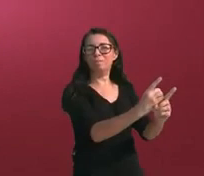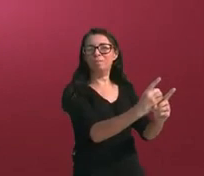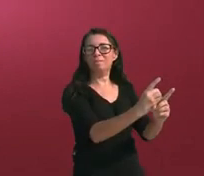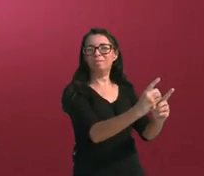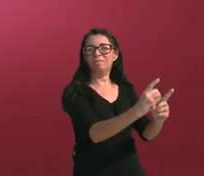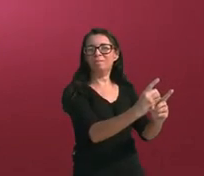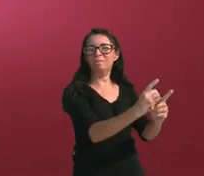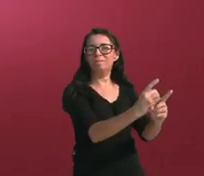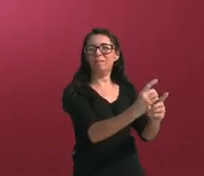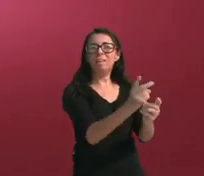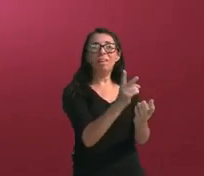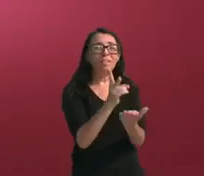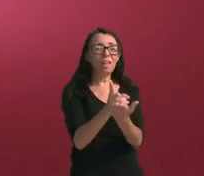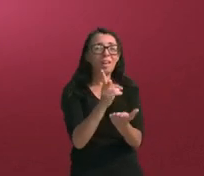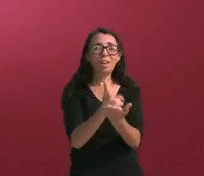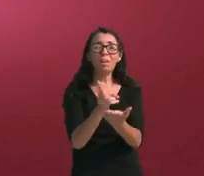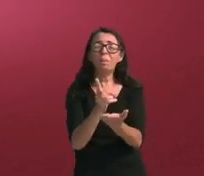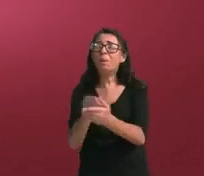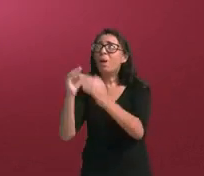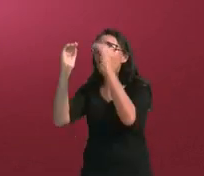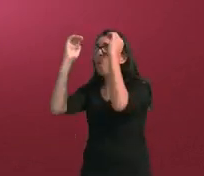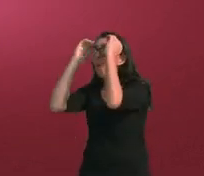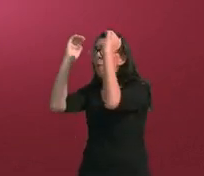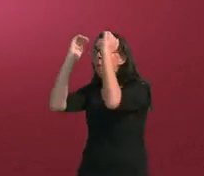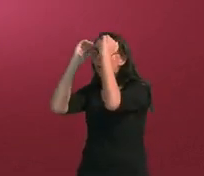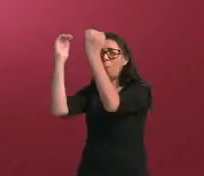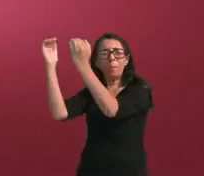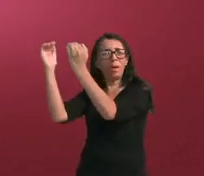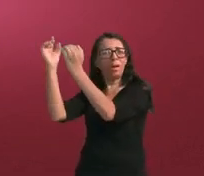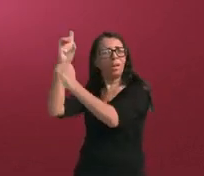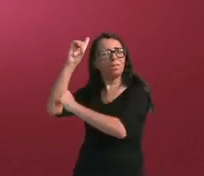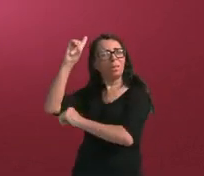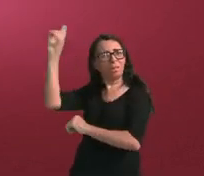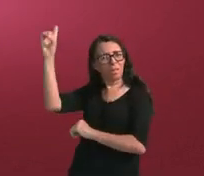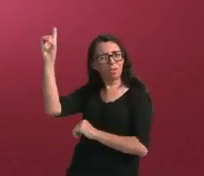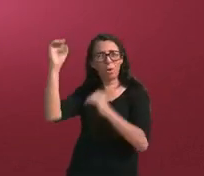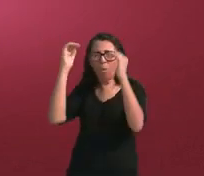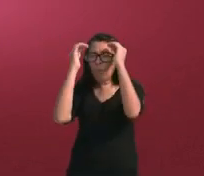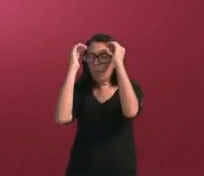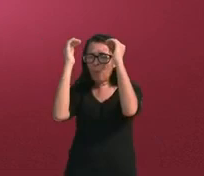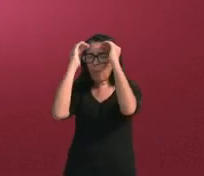Jesus. Fiz esse comentário a mais aqui, amados.